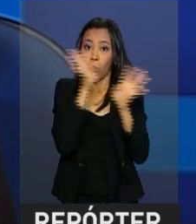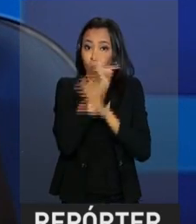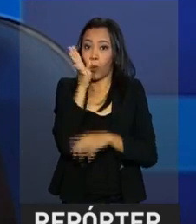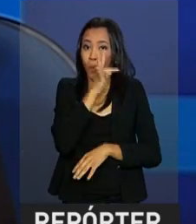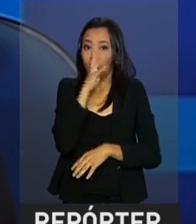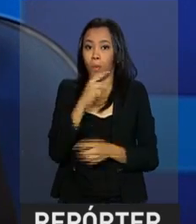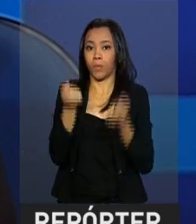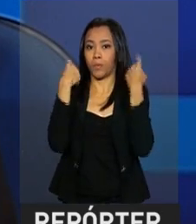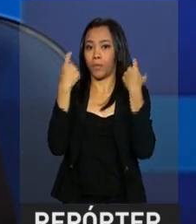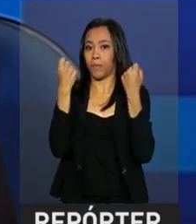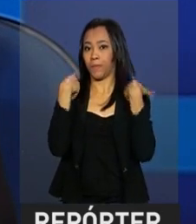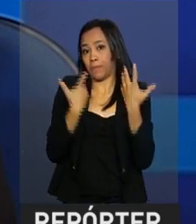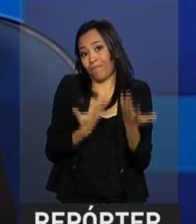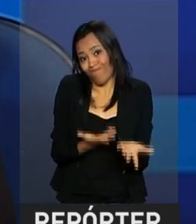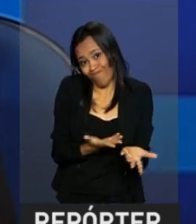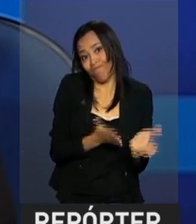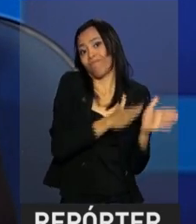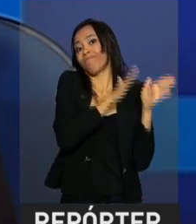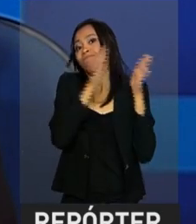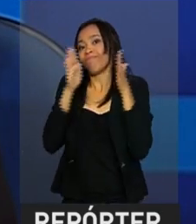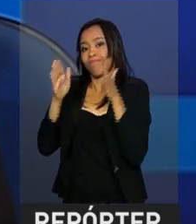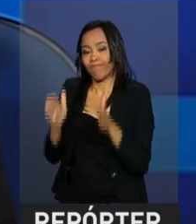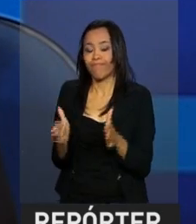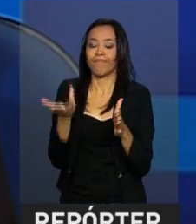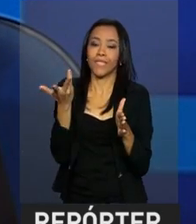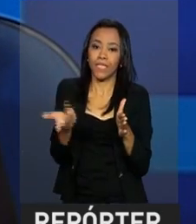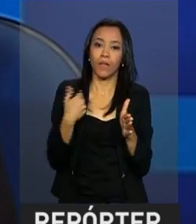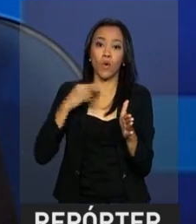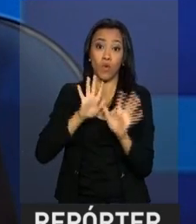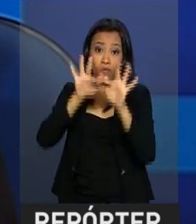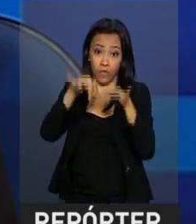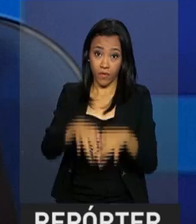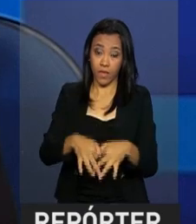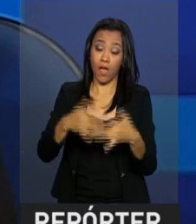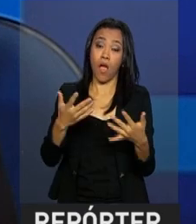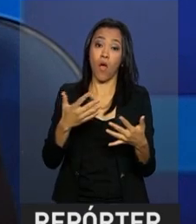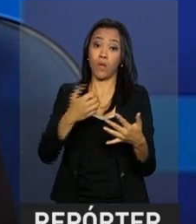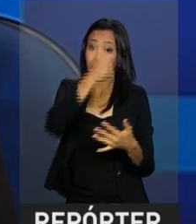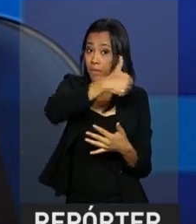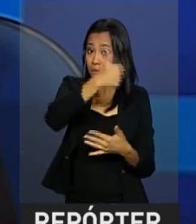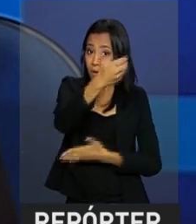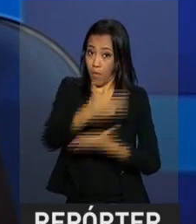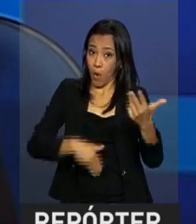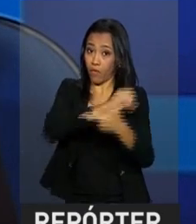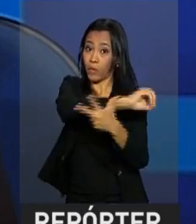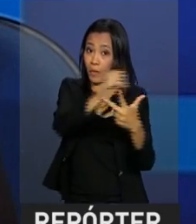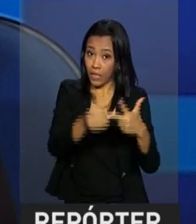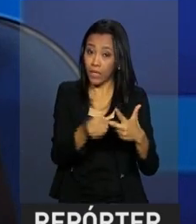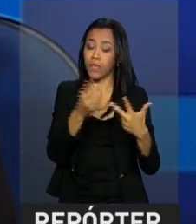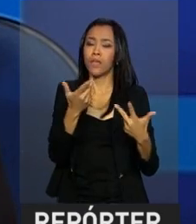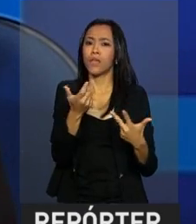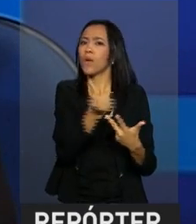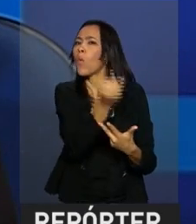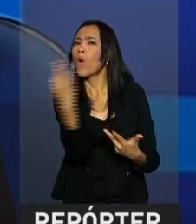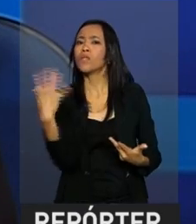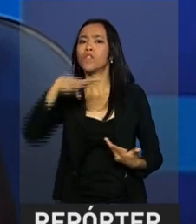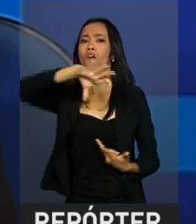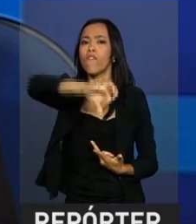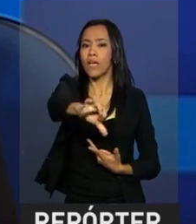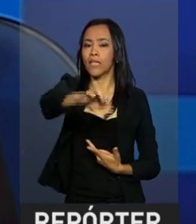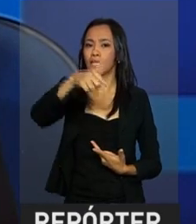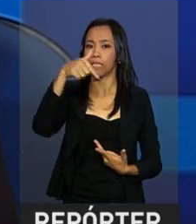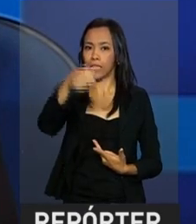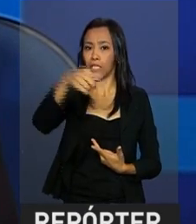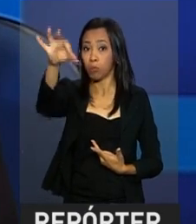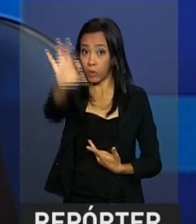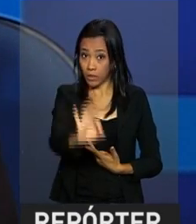nosso chamamento, nós chegamos ao final do Enem, na primeira versão, com aplicação para 97%